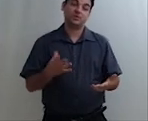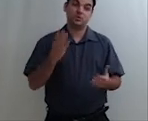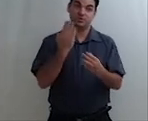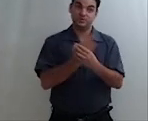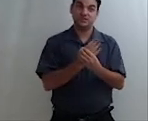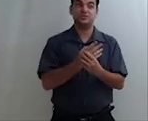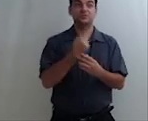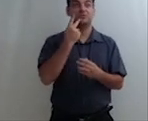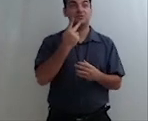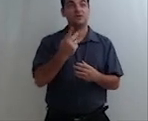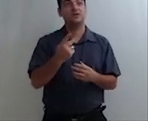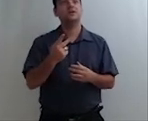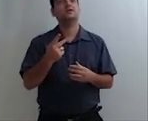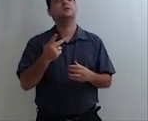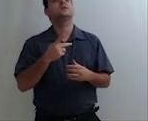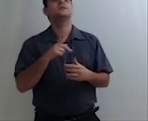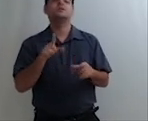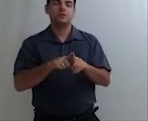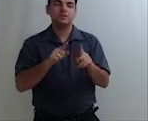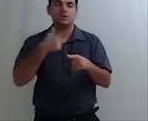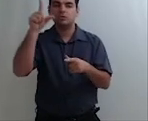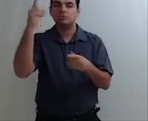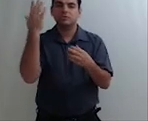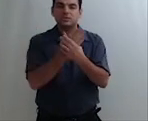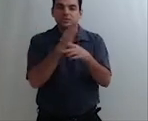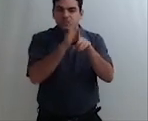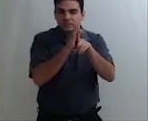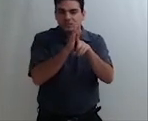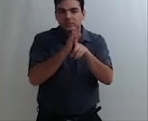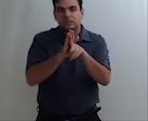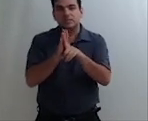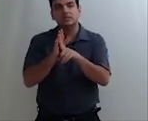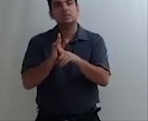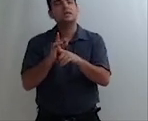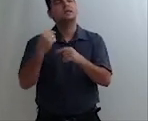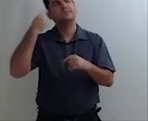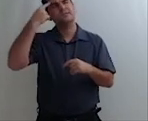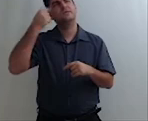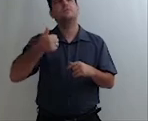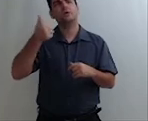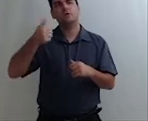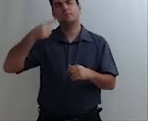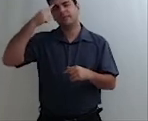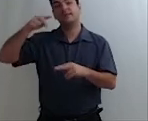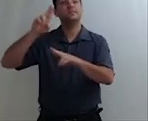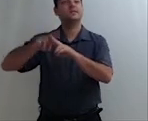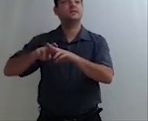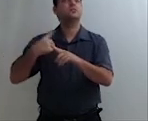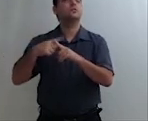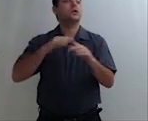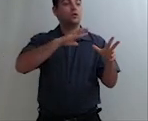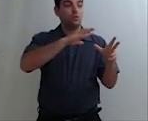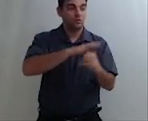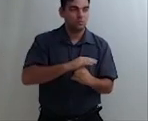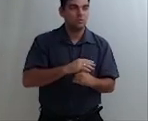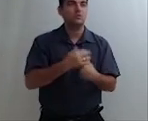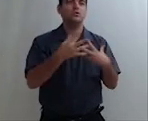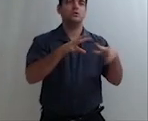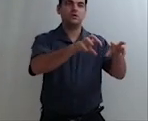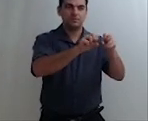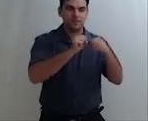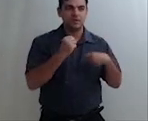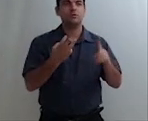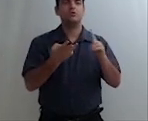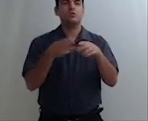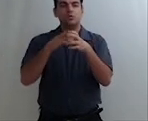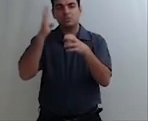no curso de outra investigação a autoridade policial representou pela prisão temporária do paciente pela prática dos crimes de roubo de carga e receptação Associação